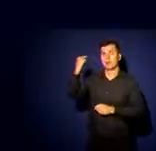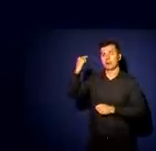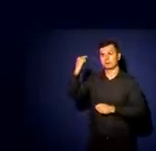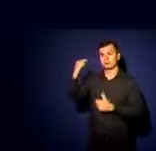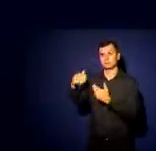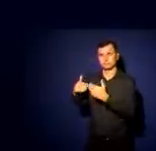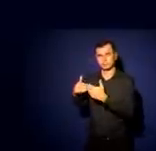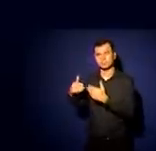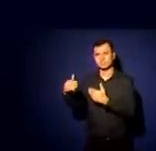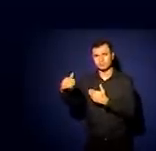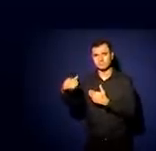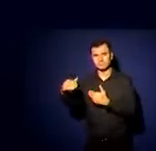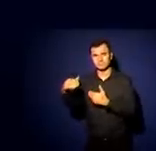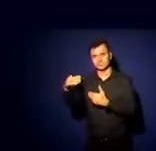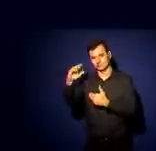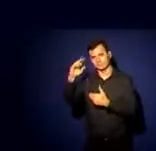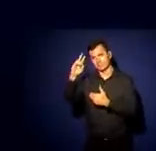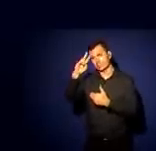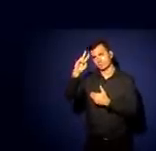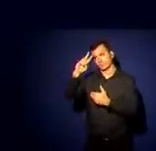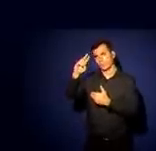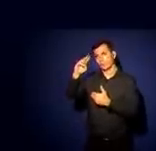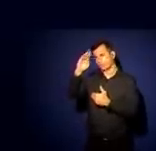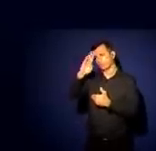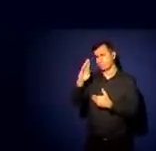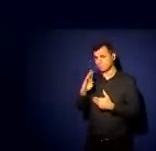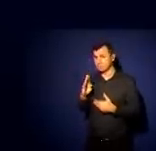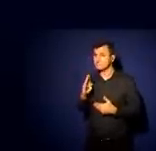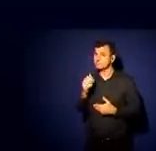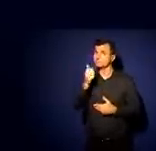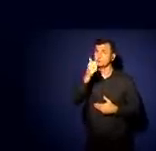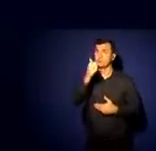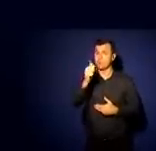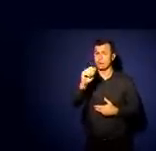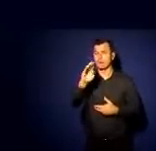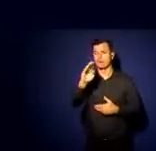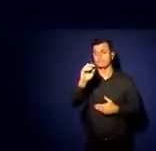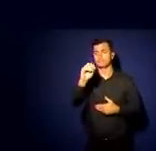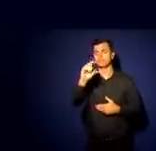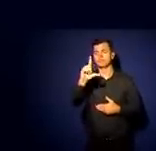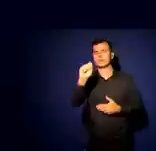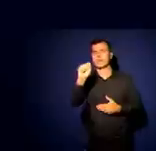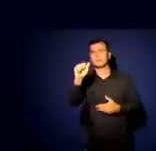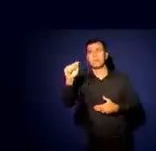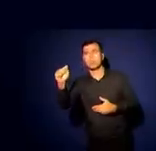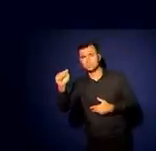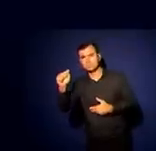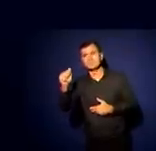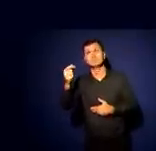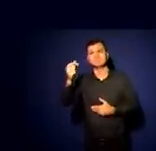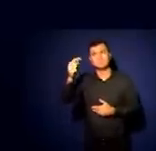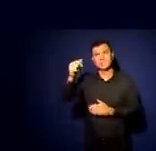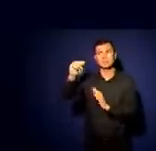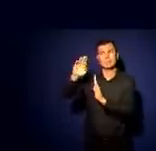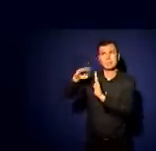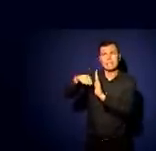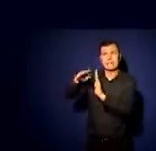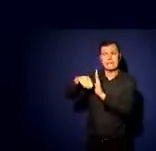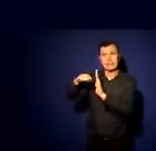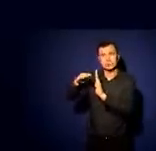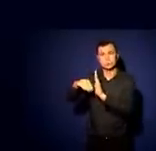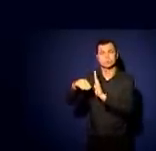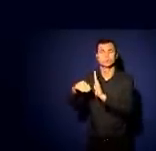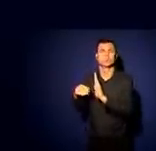ntnb a gente acha que tá no valor achei interessante Então essa parte da bolsa na nossa opinião já tá barata a parte né outra parte